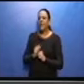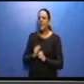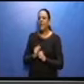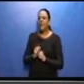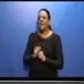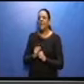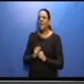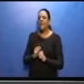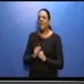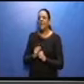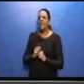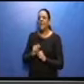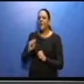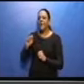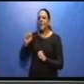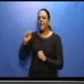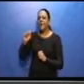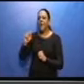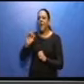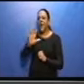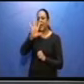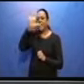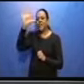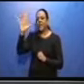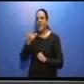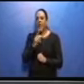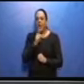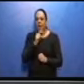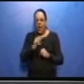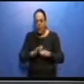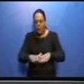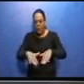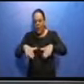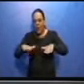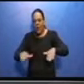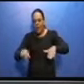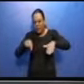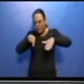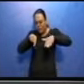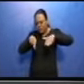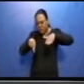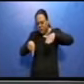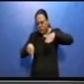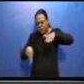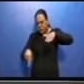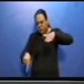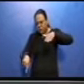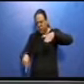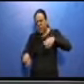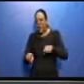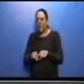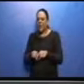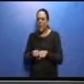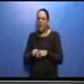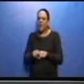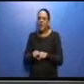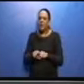né, com 28 metros abaixo do nível do mar, até 8.000 metros de altitudes, né, na região do